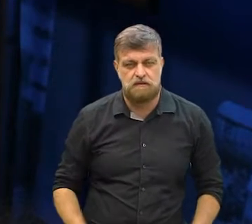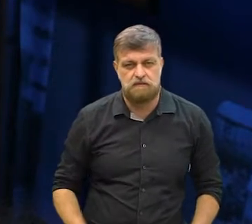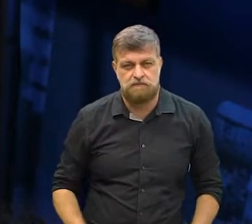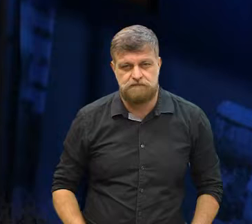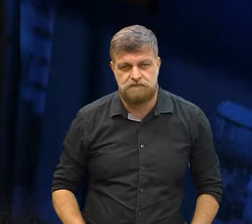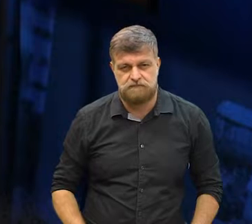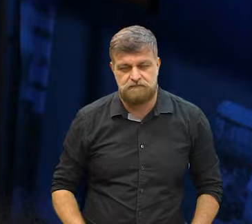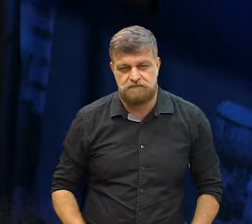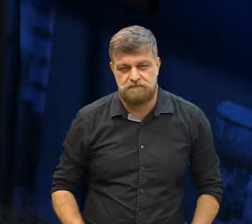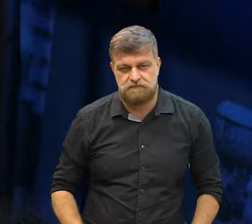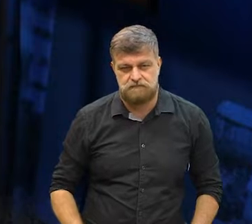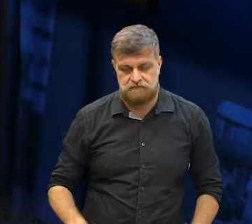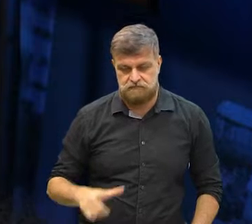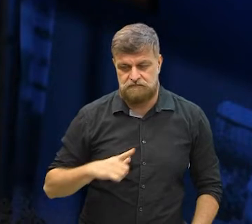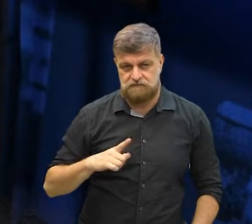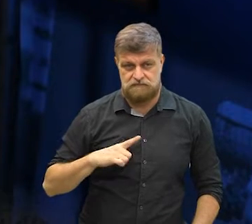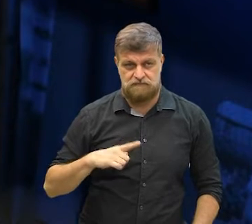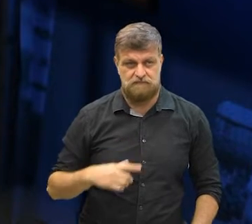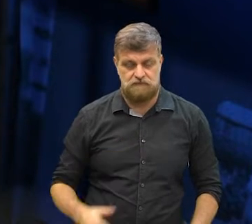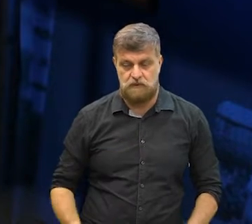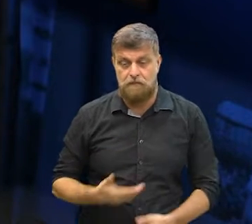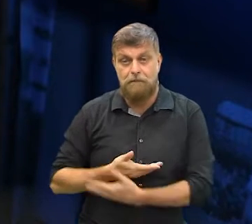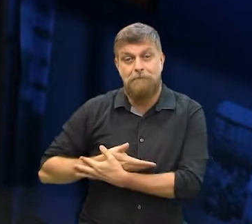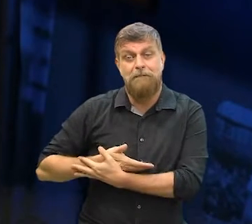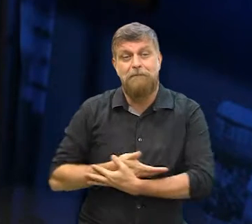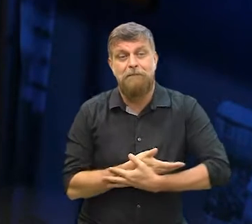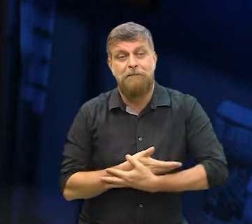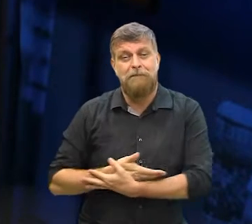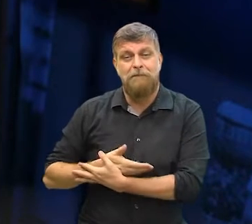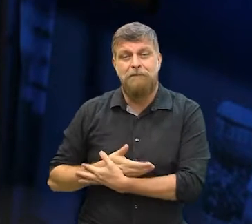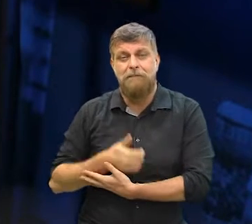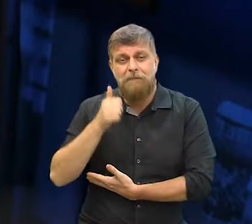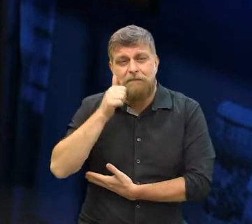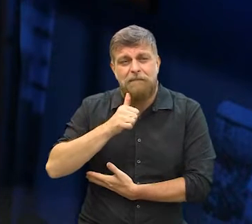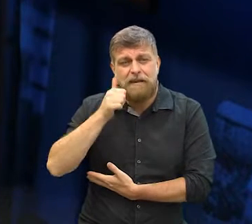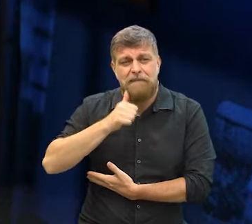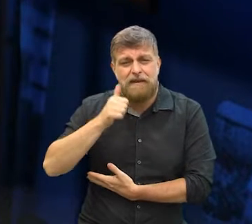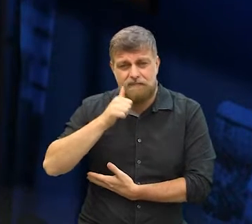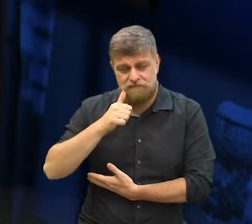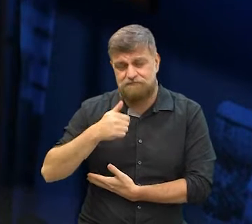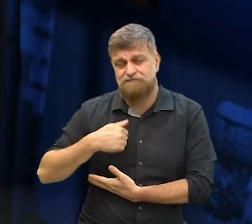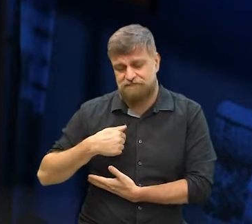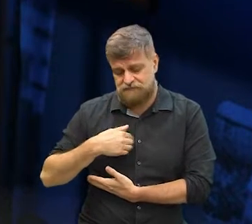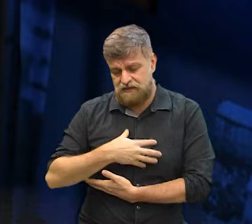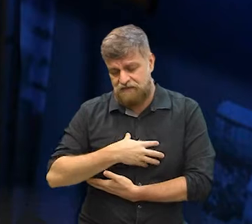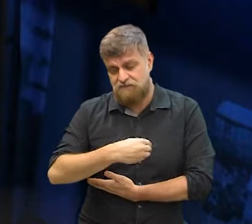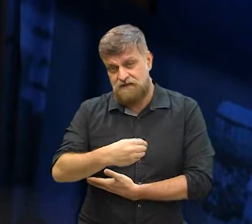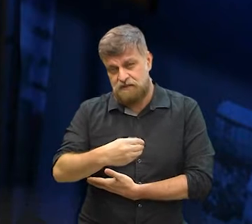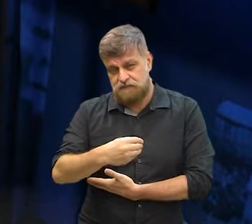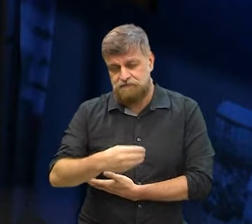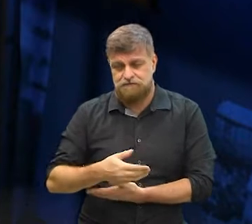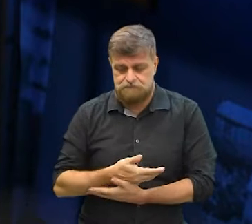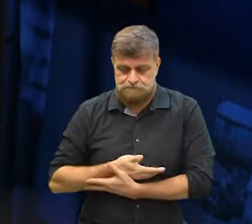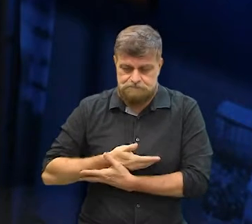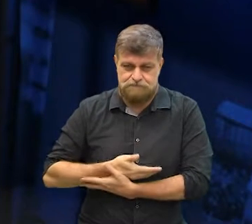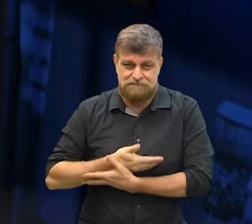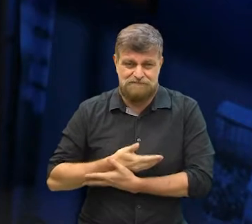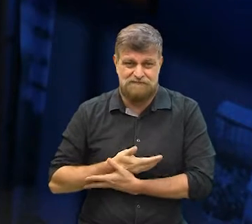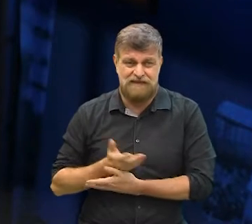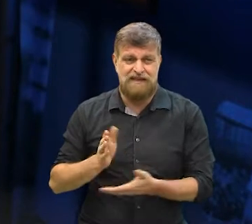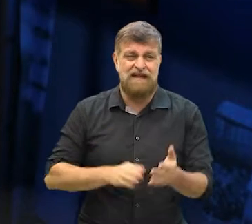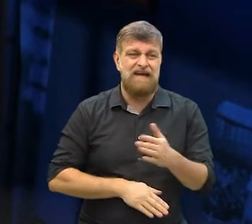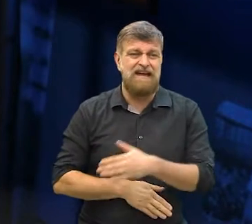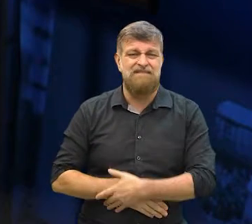reinventar. Eu tinha uma menina bebê, né? Tava com a Monique muito pequenininha, e